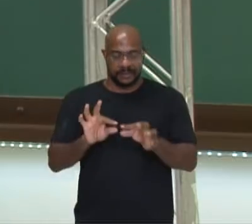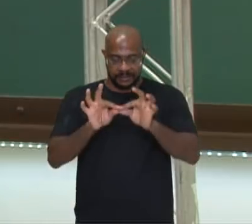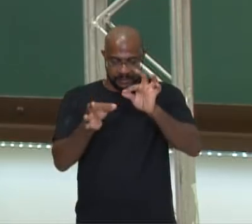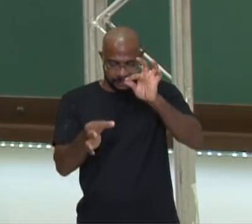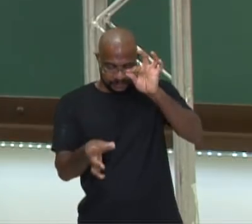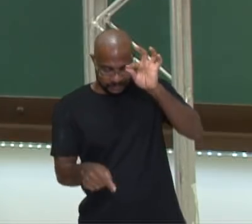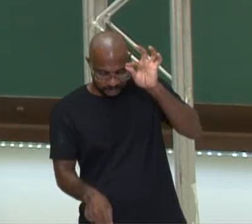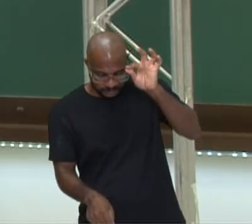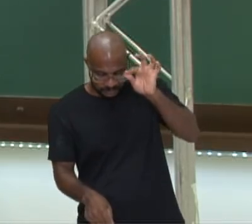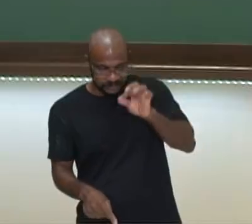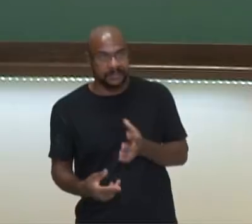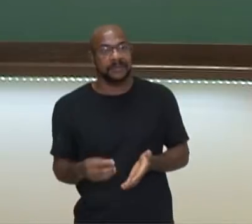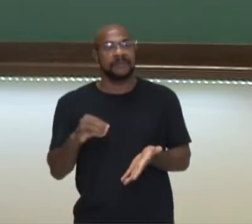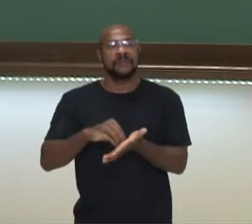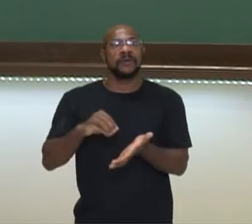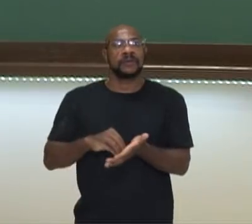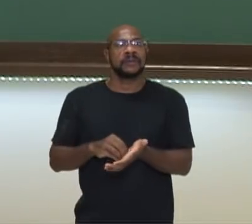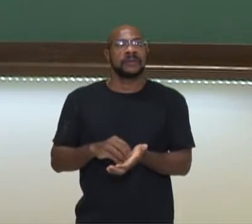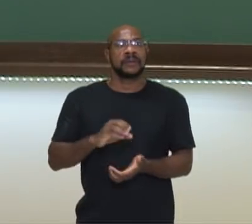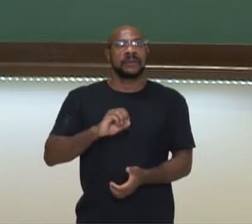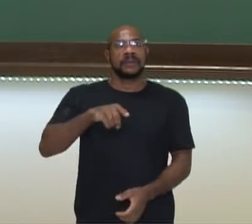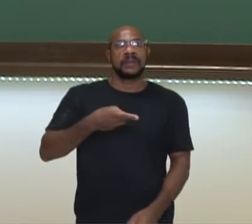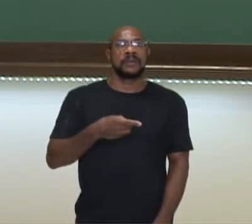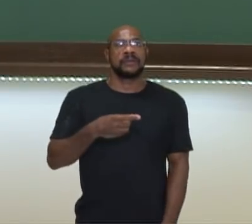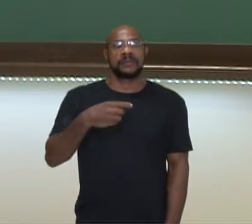ou seja, 0,31 metros